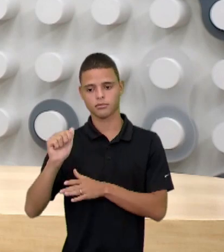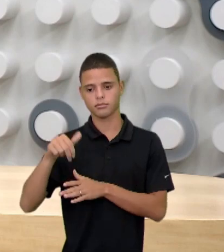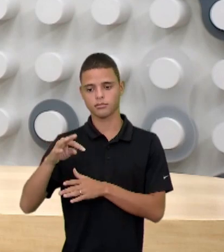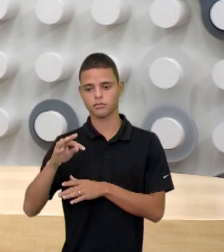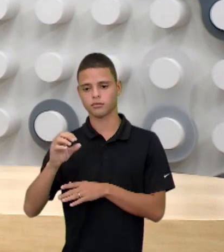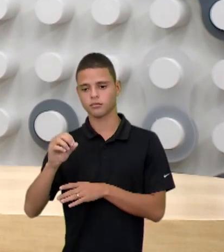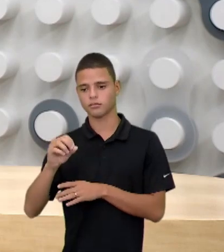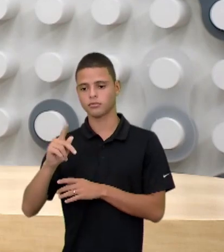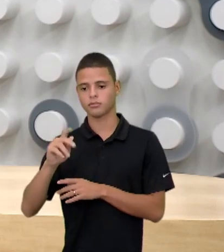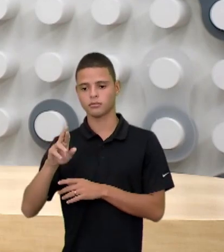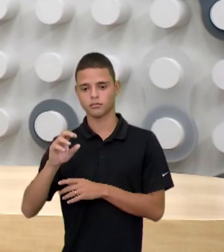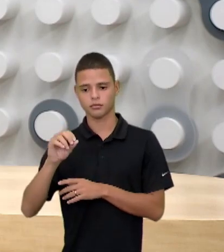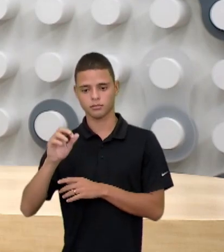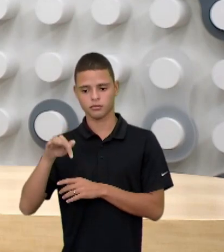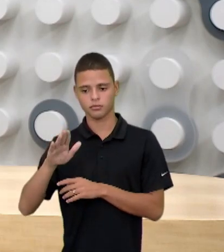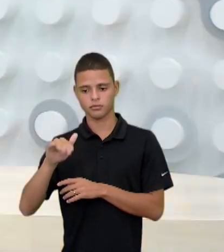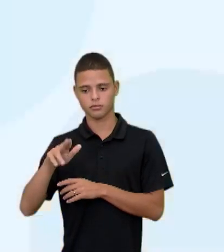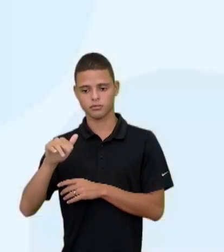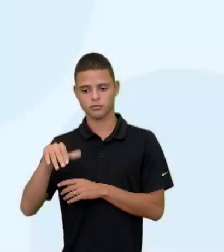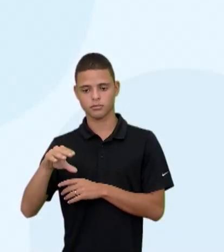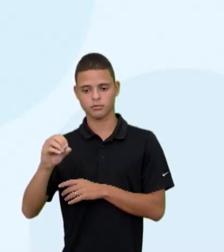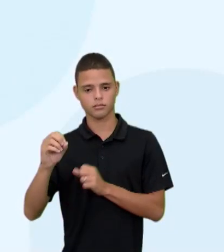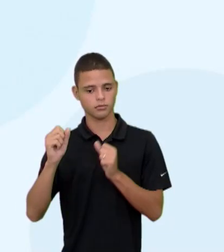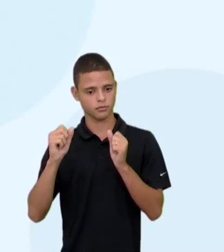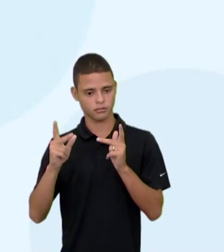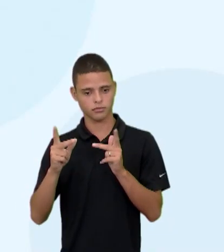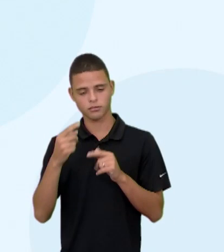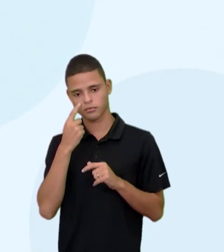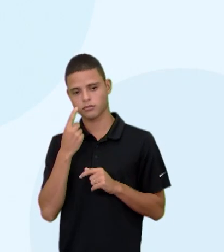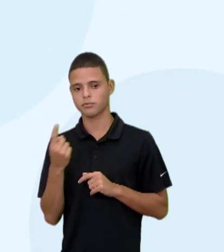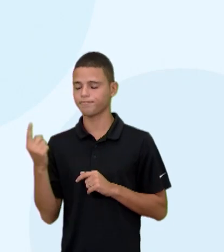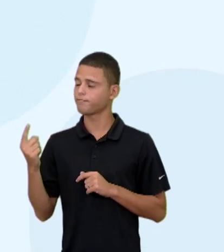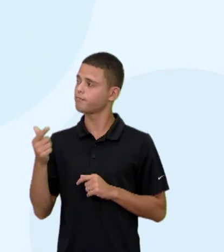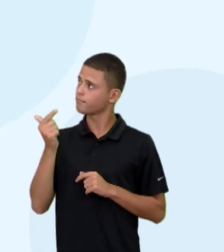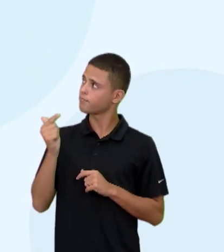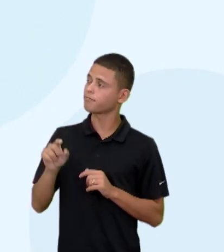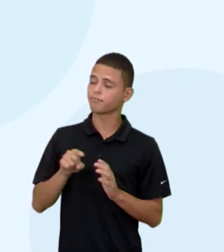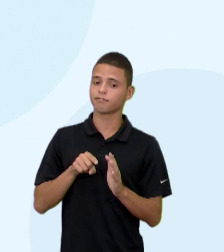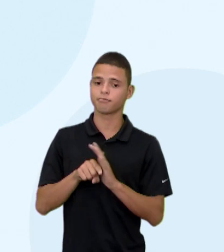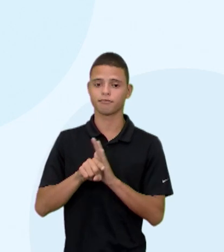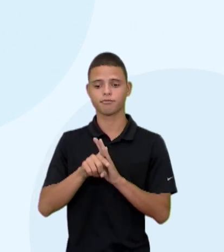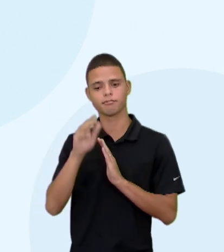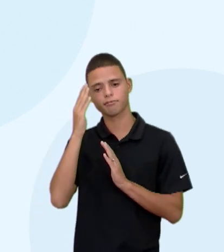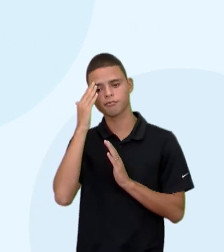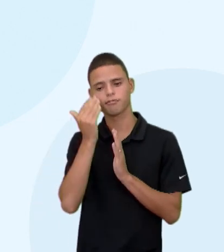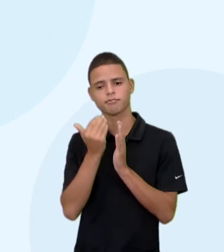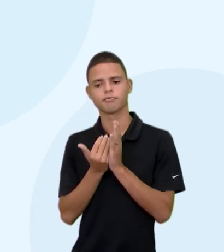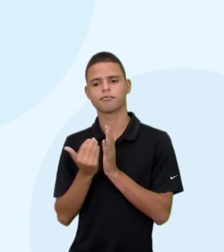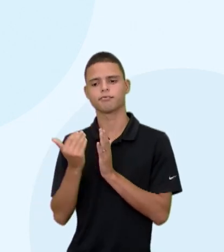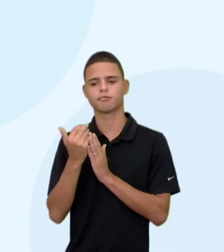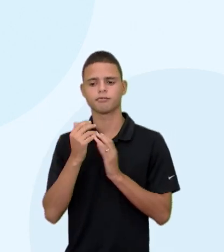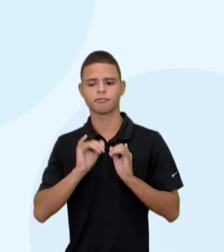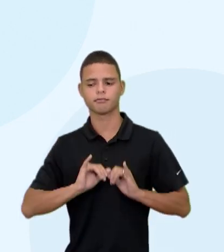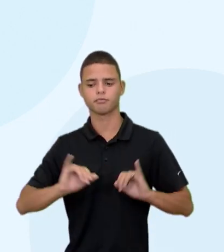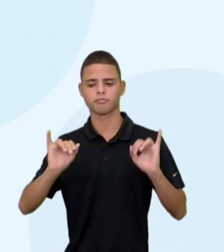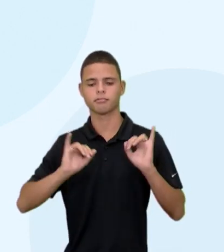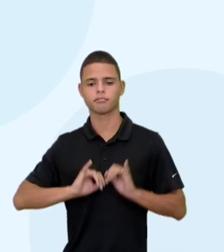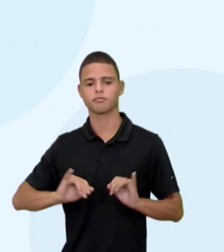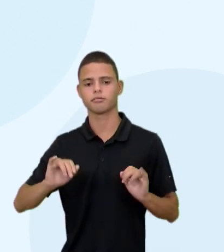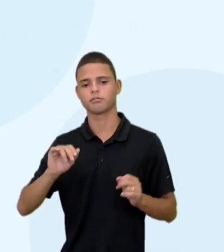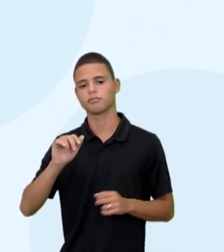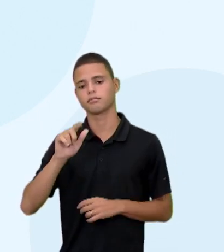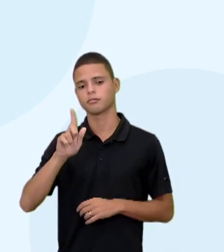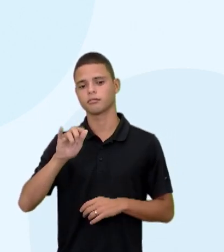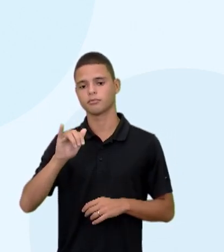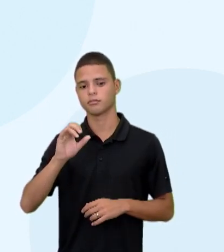tá certo? Vamos lá de novo. E aí temos lá pesquisa e saiba mais, né, divulga geologia, né? Que aí